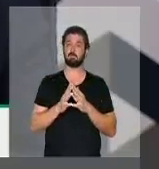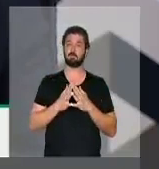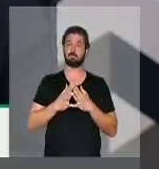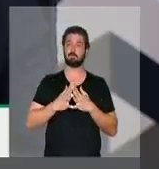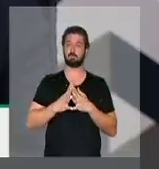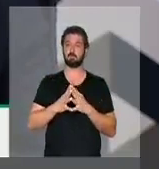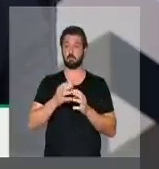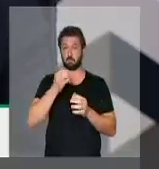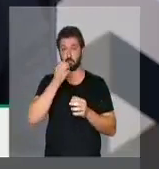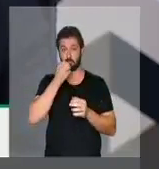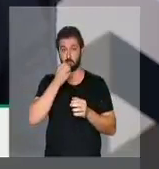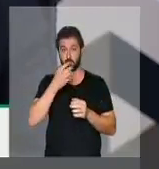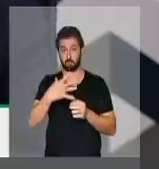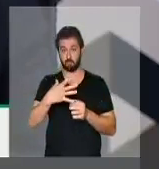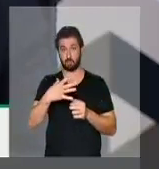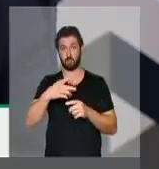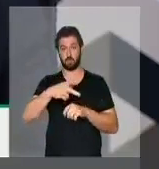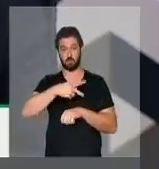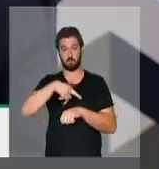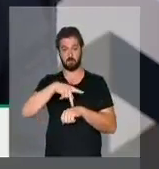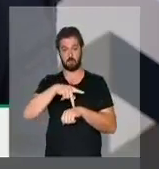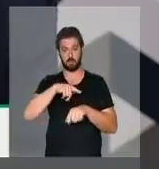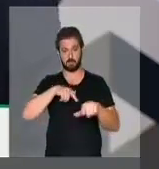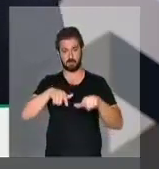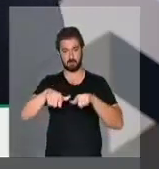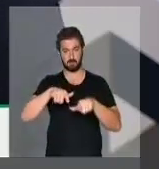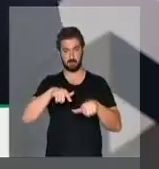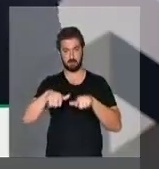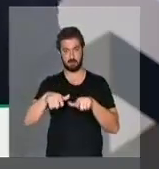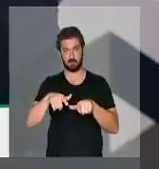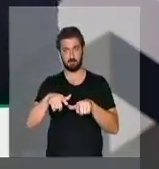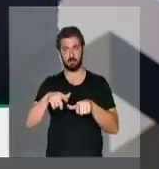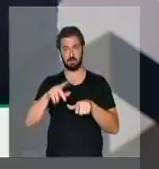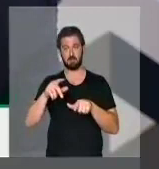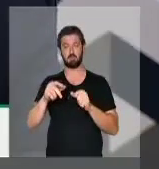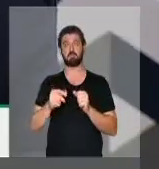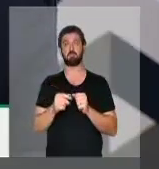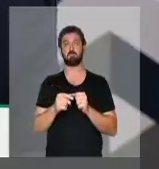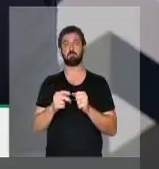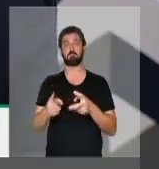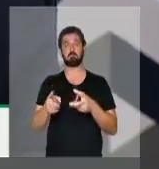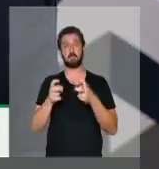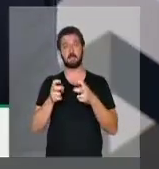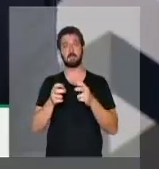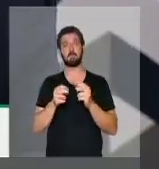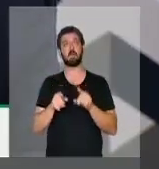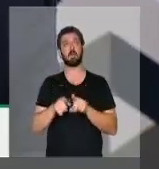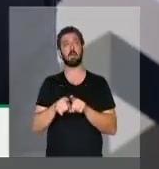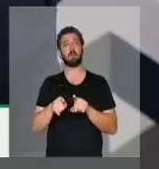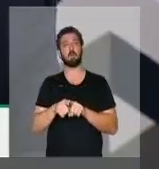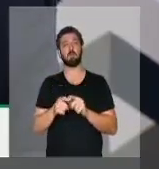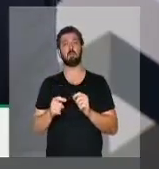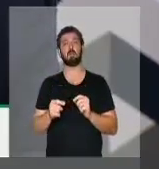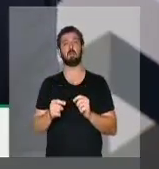que o sucesso de um país, se percebeu